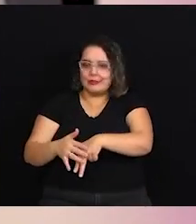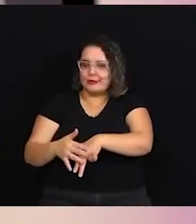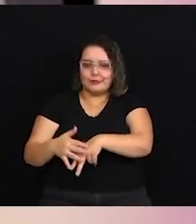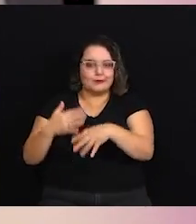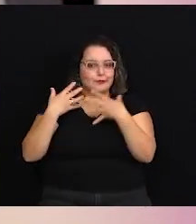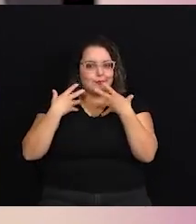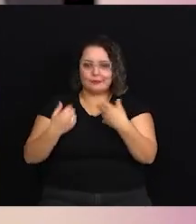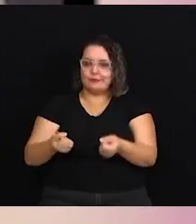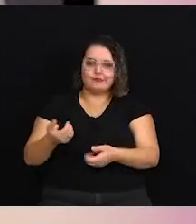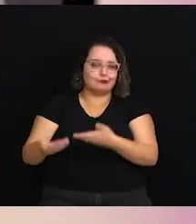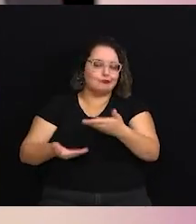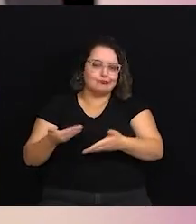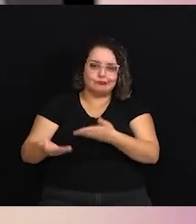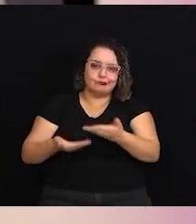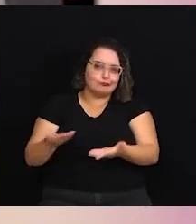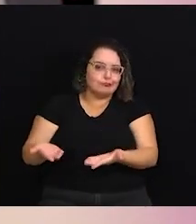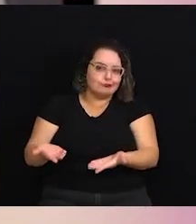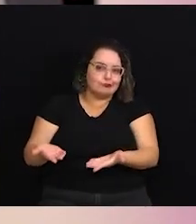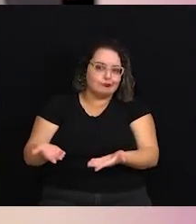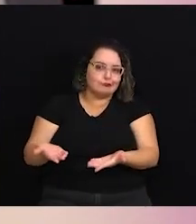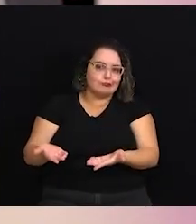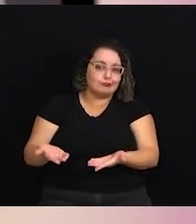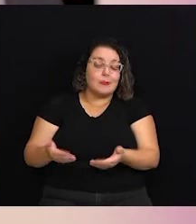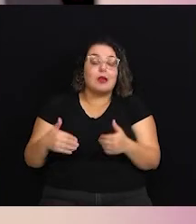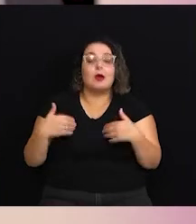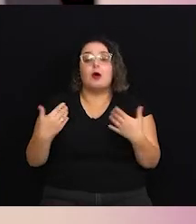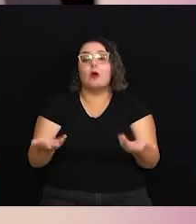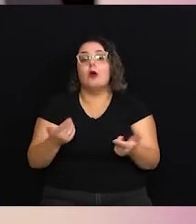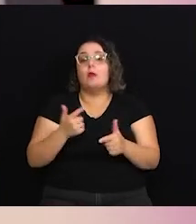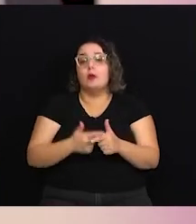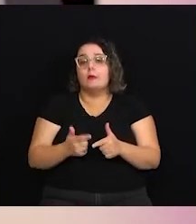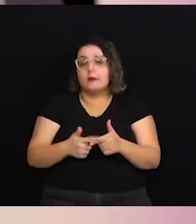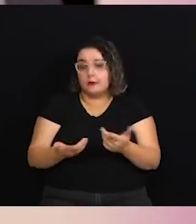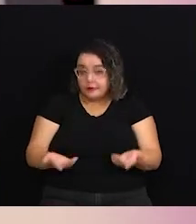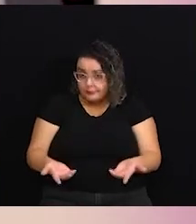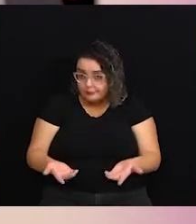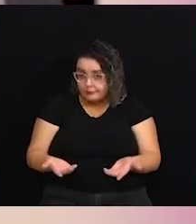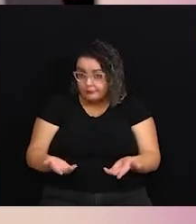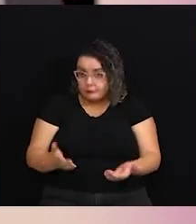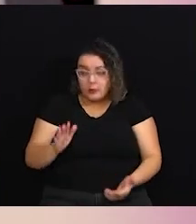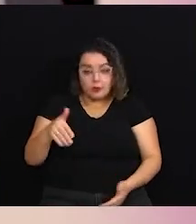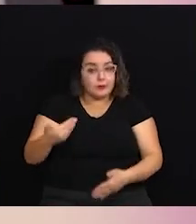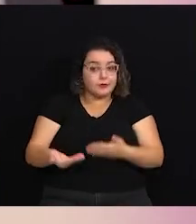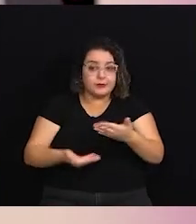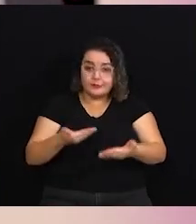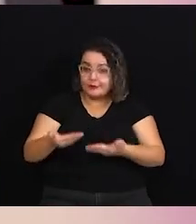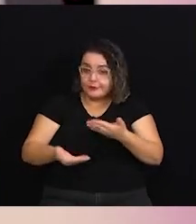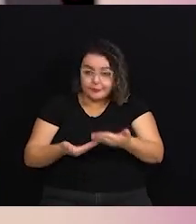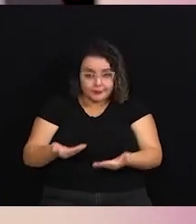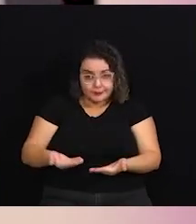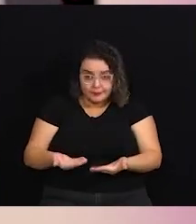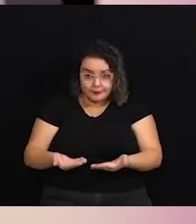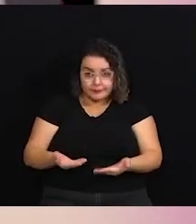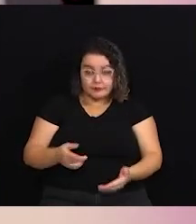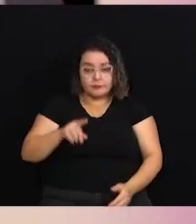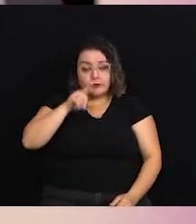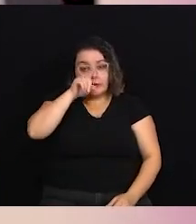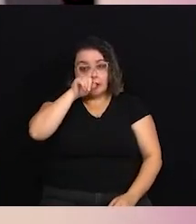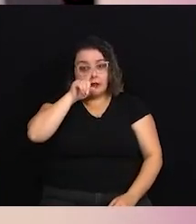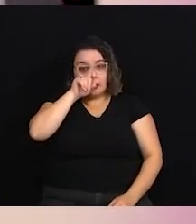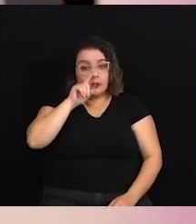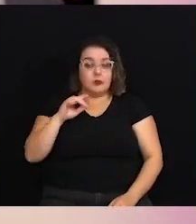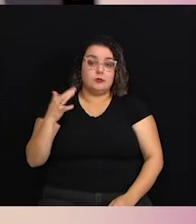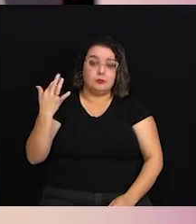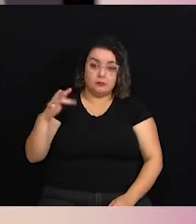pacientes não estavam recebendo tratamento e qual que é o problema problema é que quando você não trata a pessoa tem um